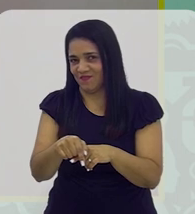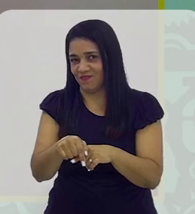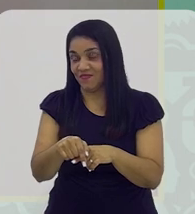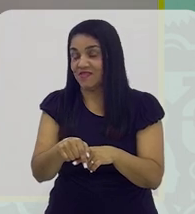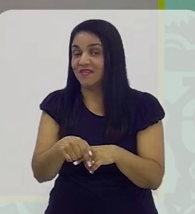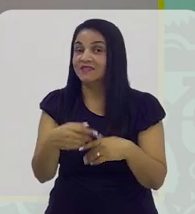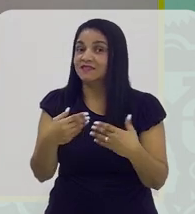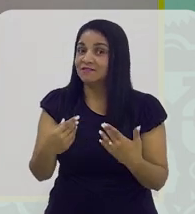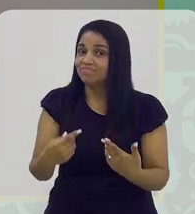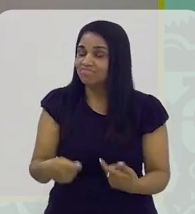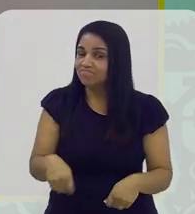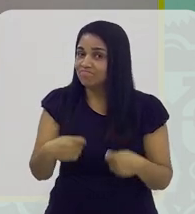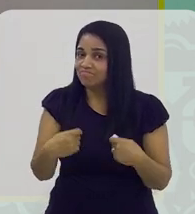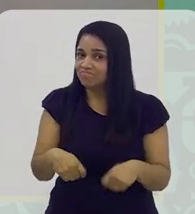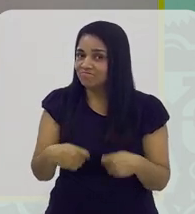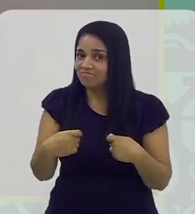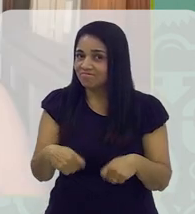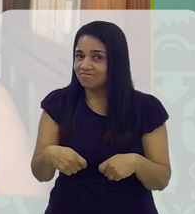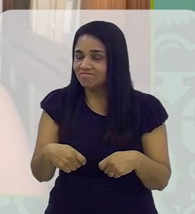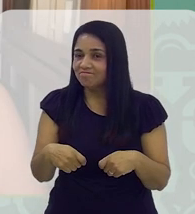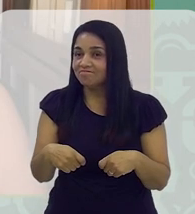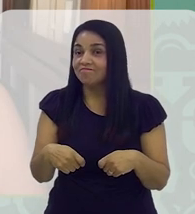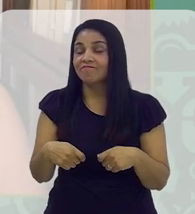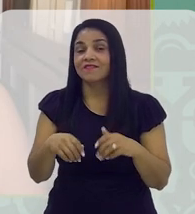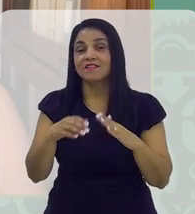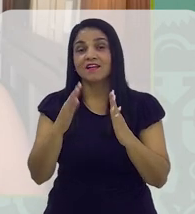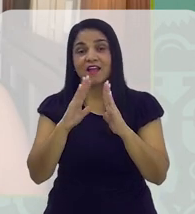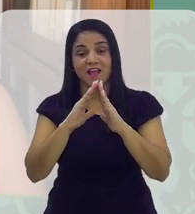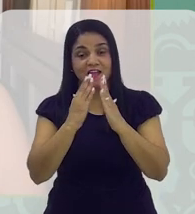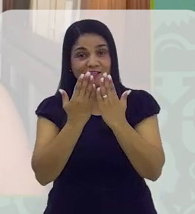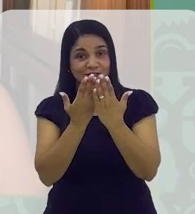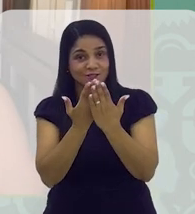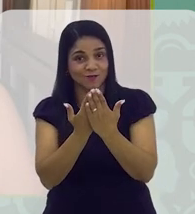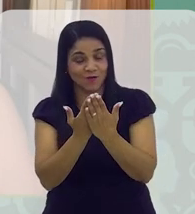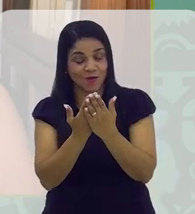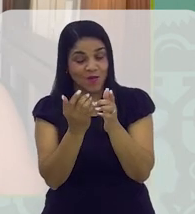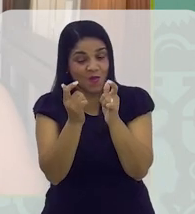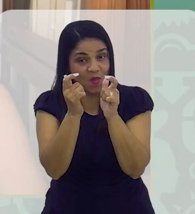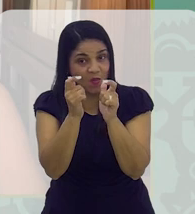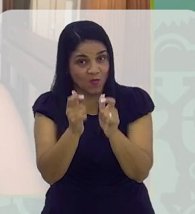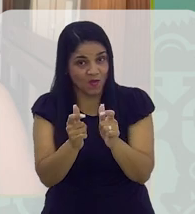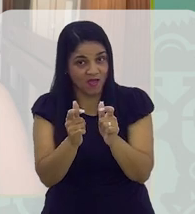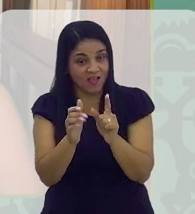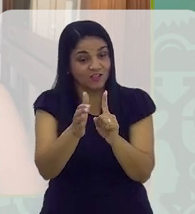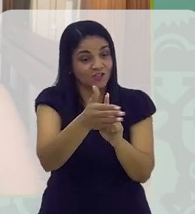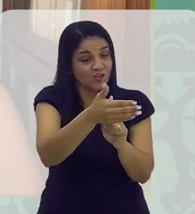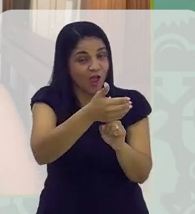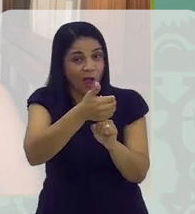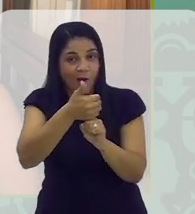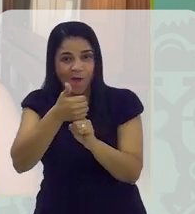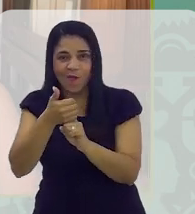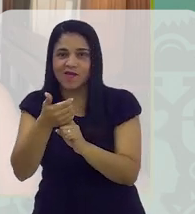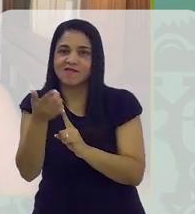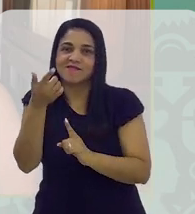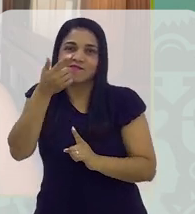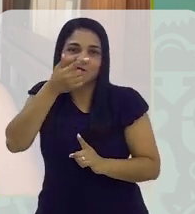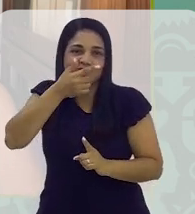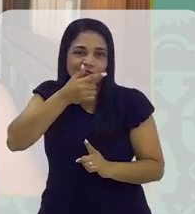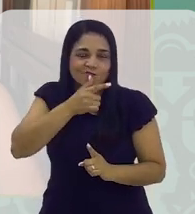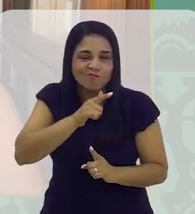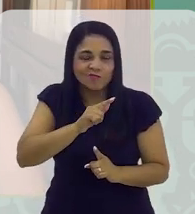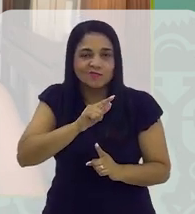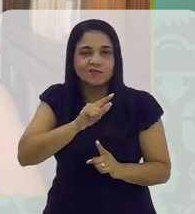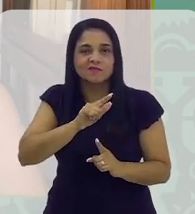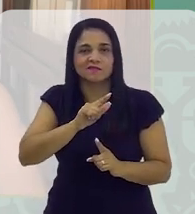casa, da própria casa. Então, a escola seria um dos lugares onde a